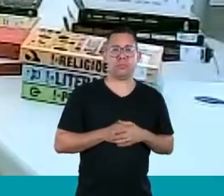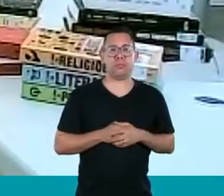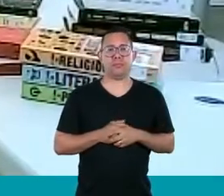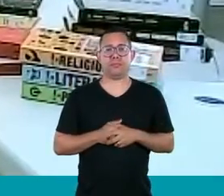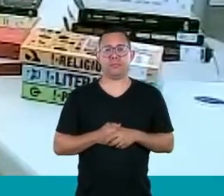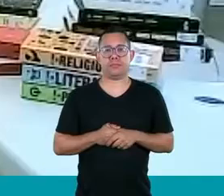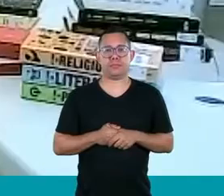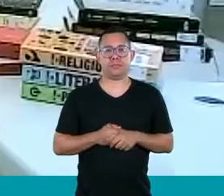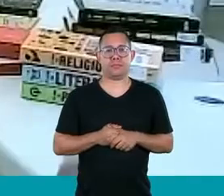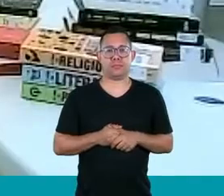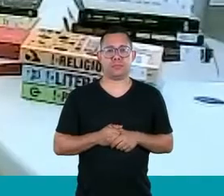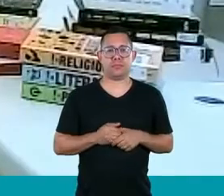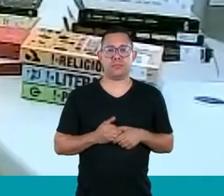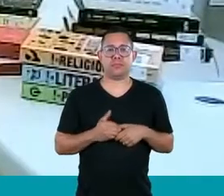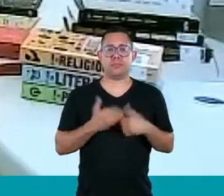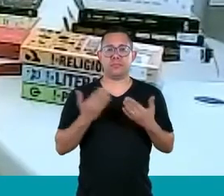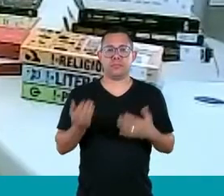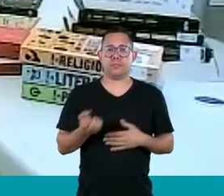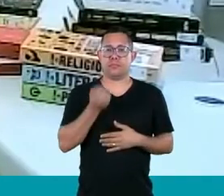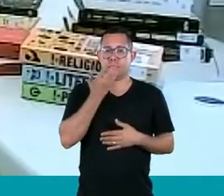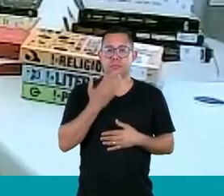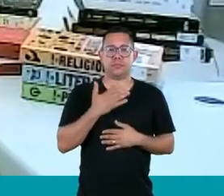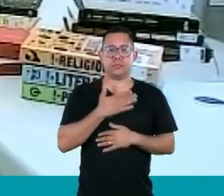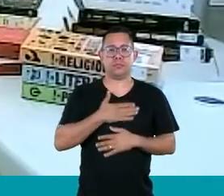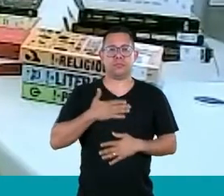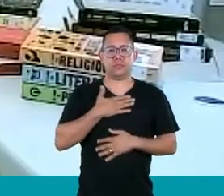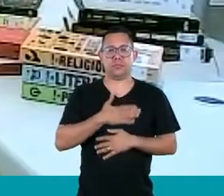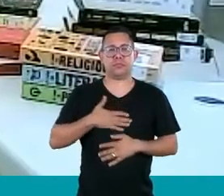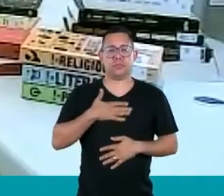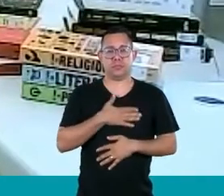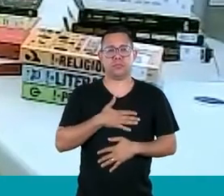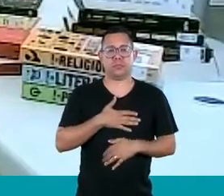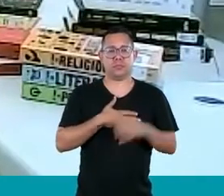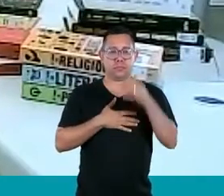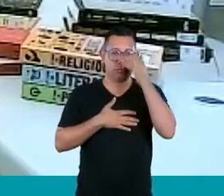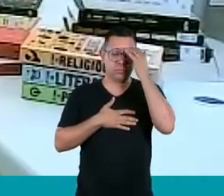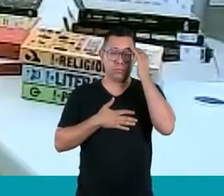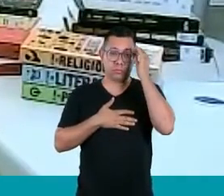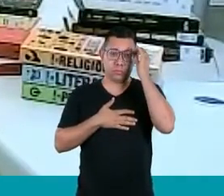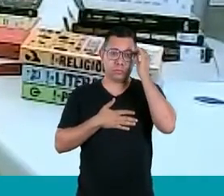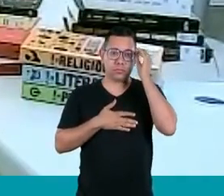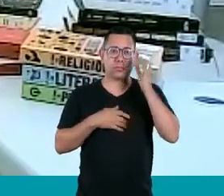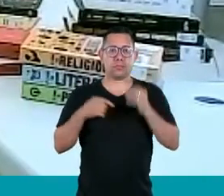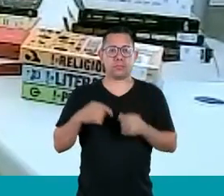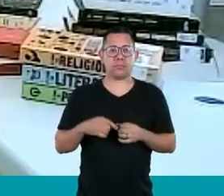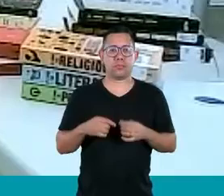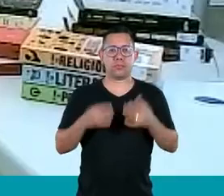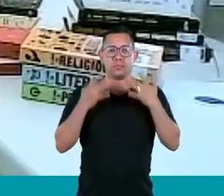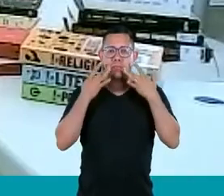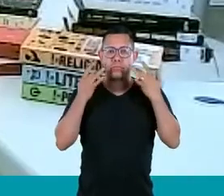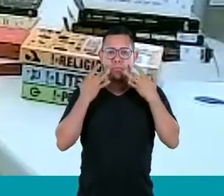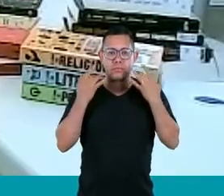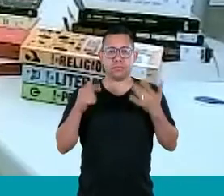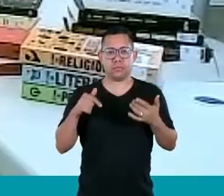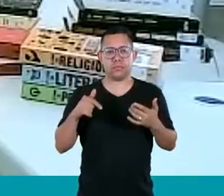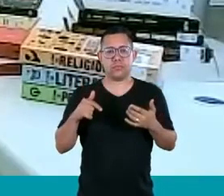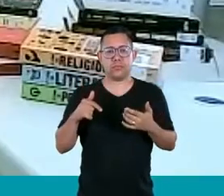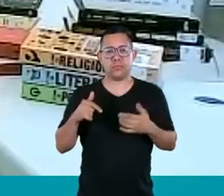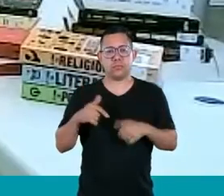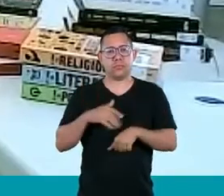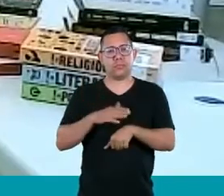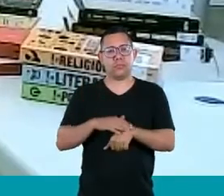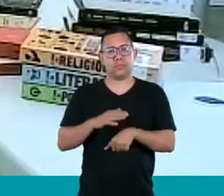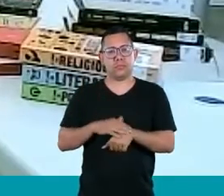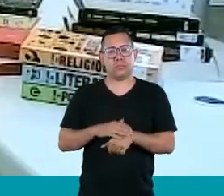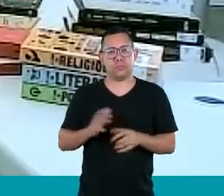silêncios. Então é muito bom estar aí no palco do Teatro Pedro II agora, um lugar de fertilidade artística da